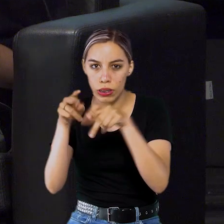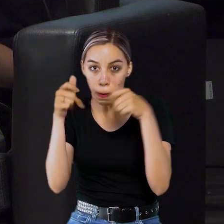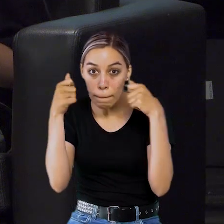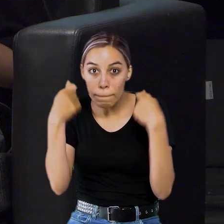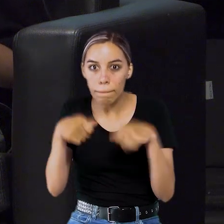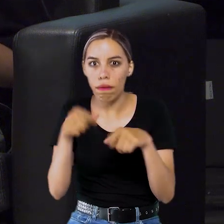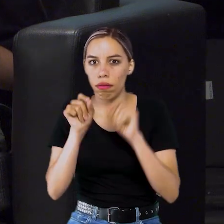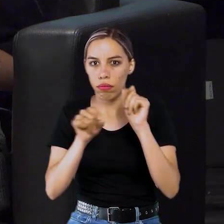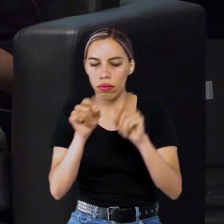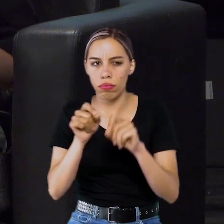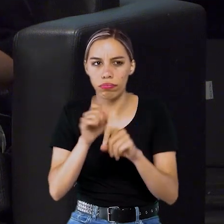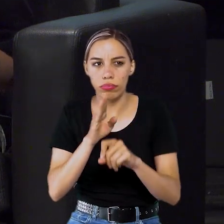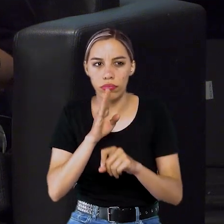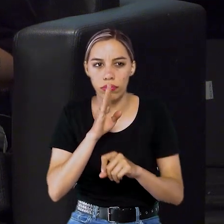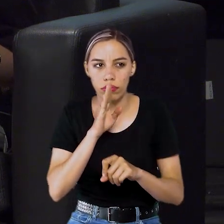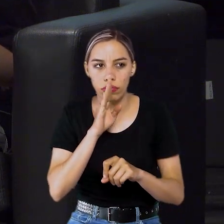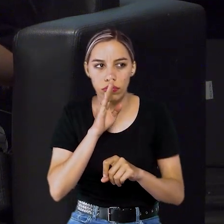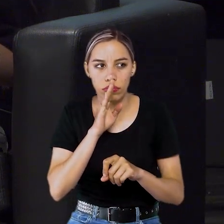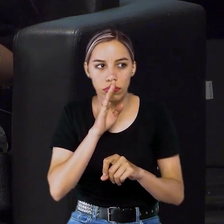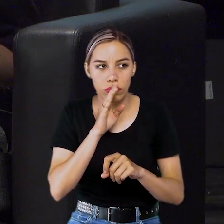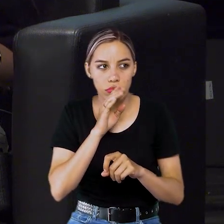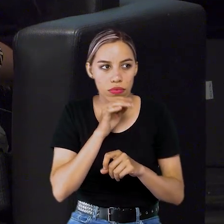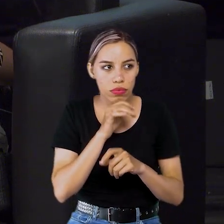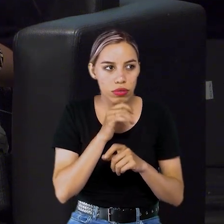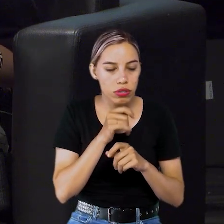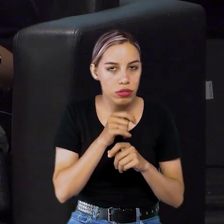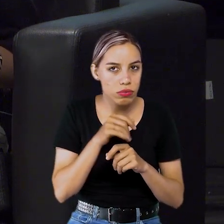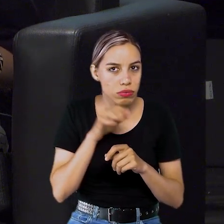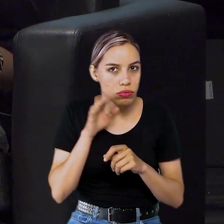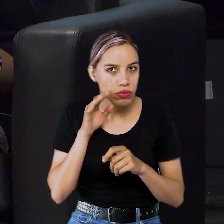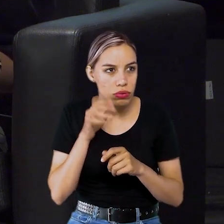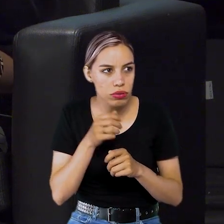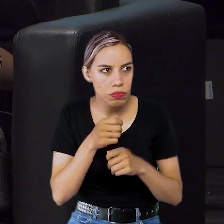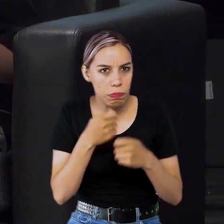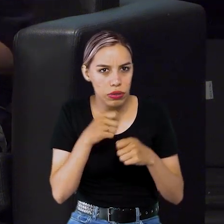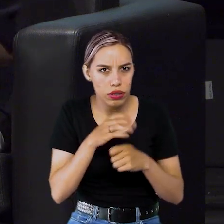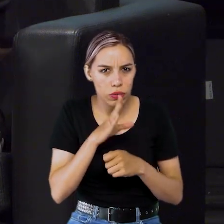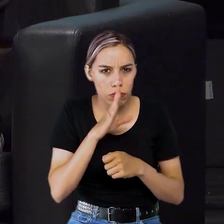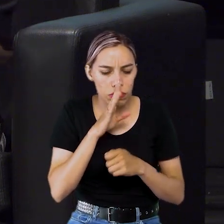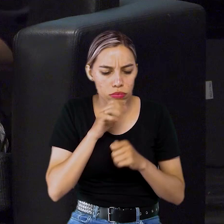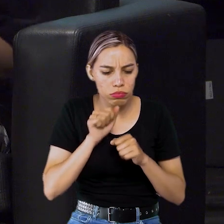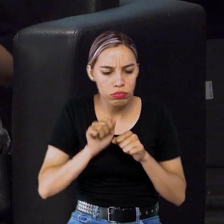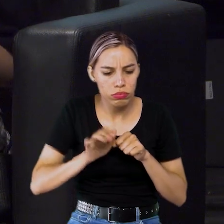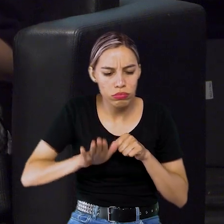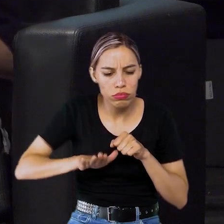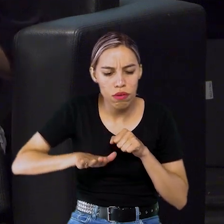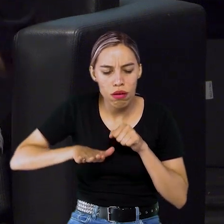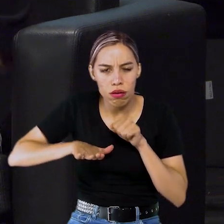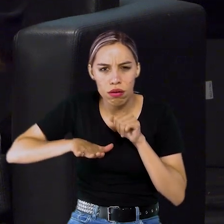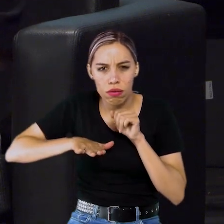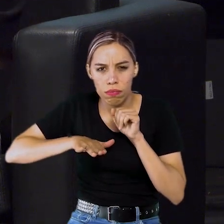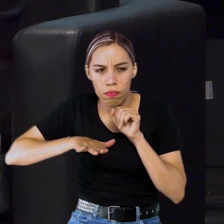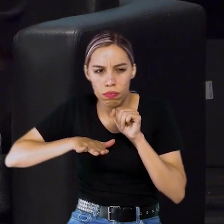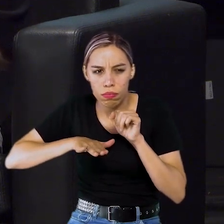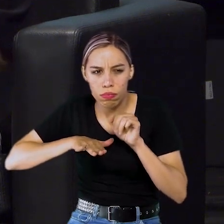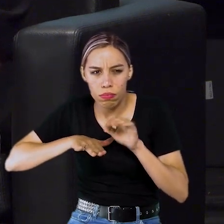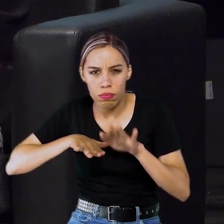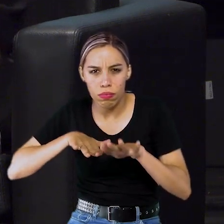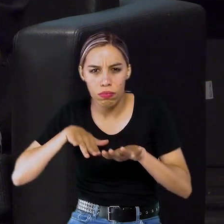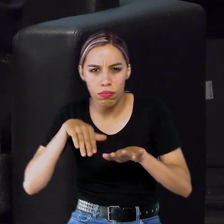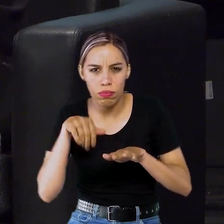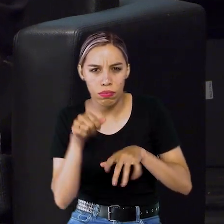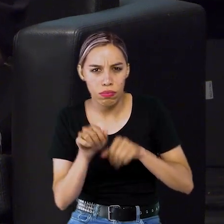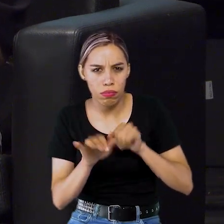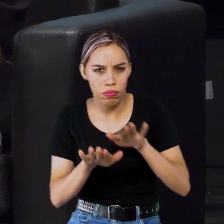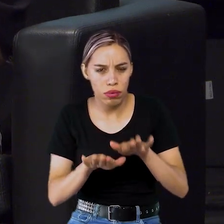precisa fazer silêncio, né? Você tem que, quando você anda no mato, você anda devagarzinho. E o Alex